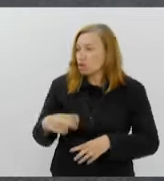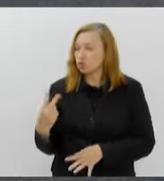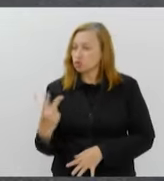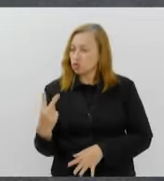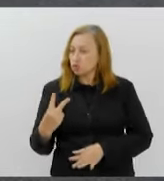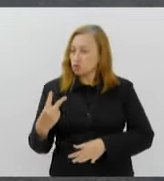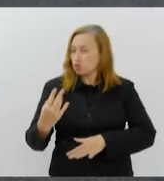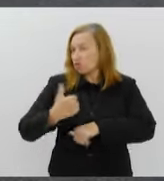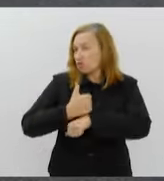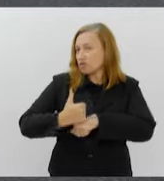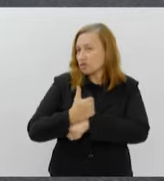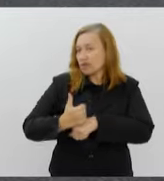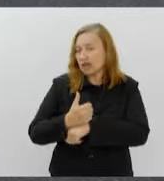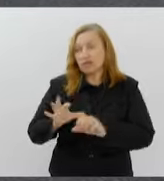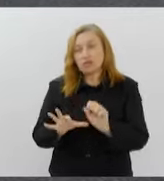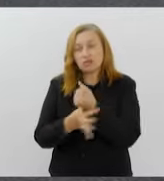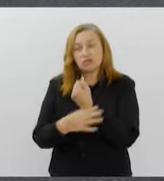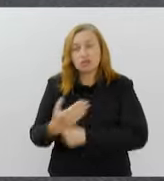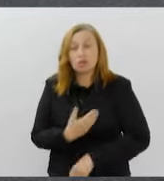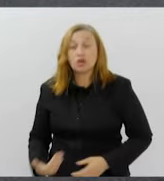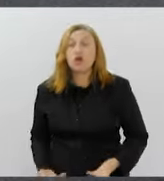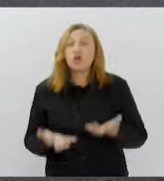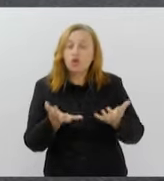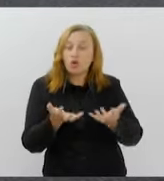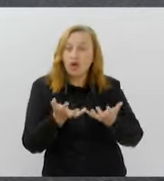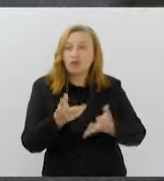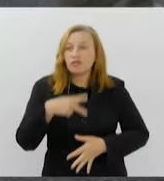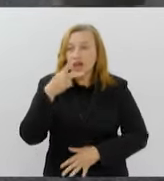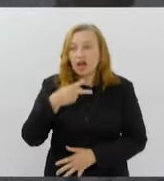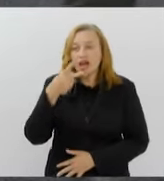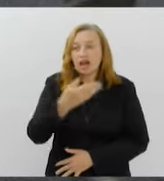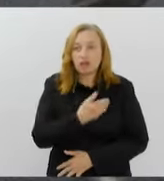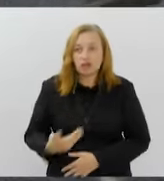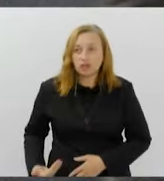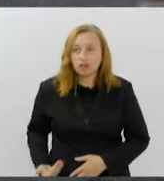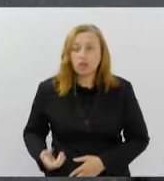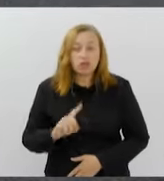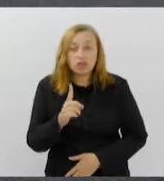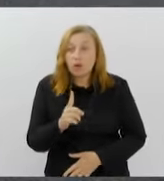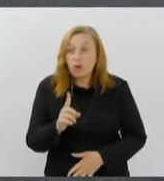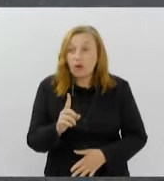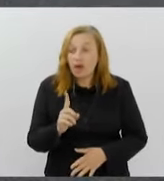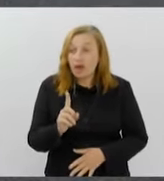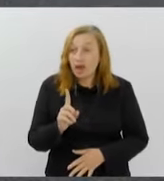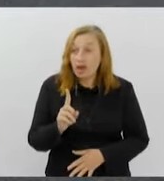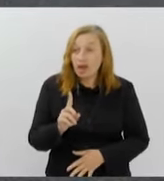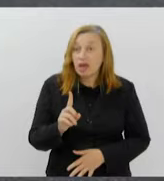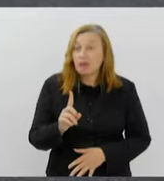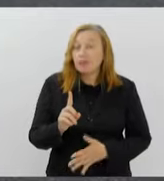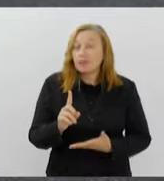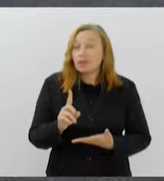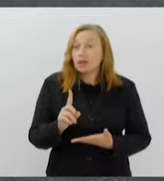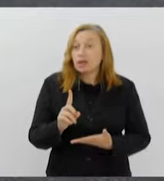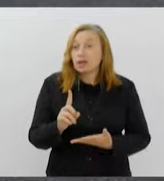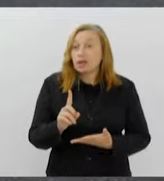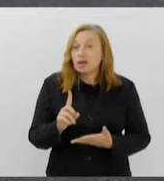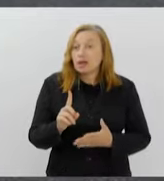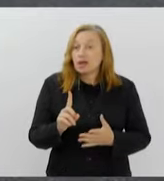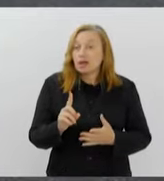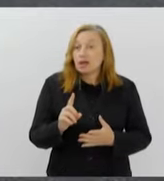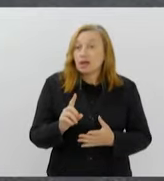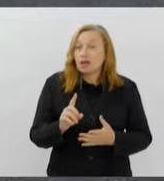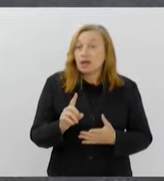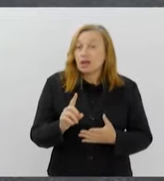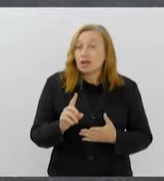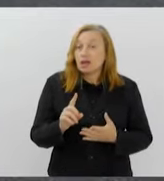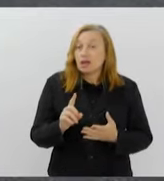quero colocar senhor Governador que não é desse jeito que se trata a polícia civil o que eu quero colocar senhor